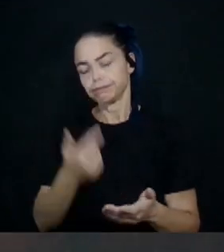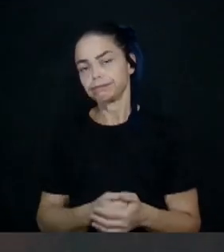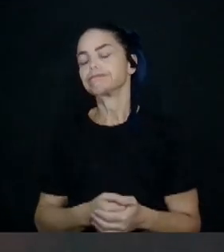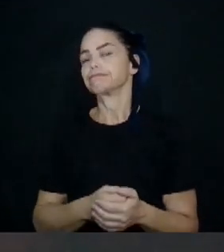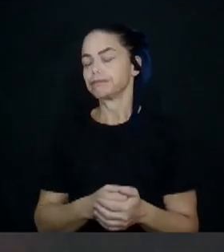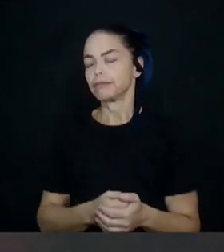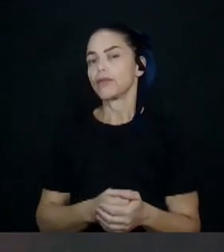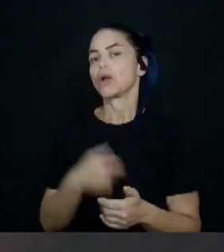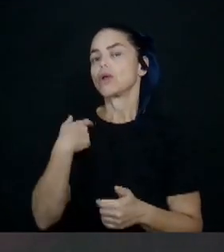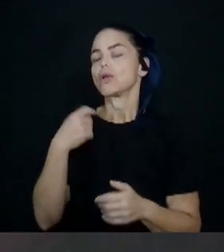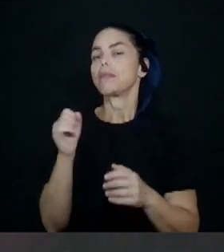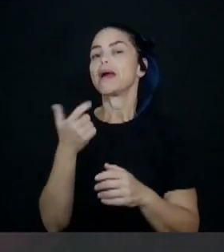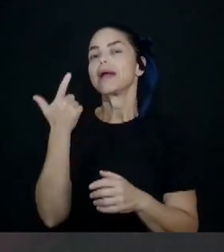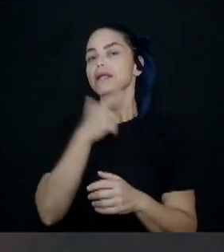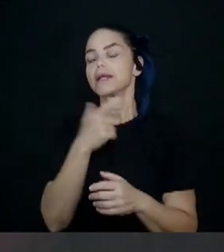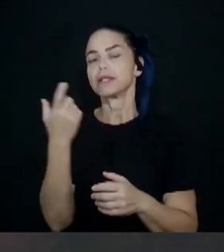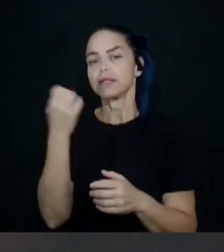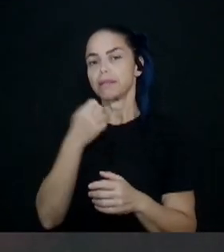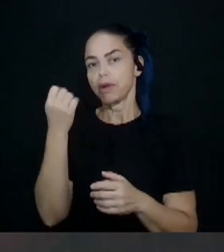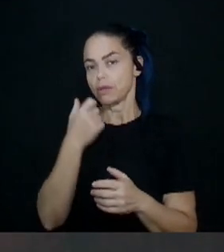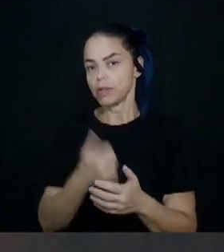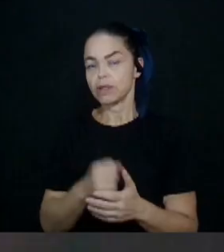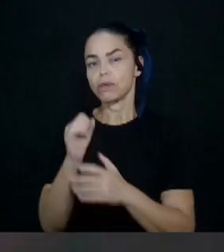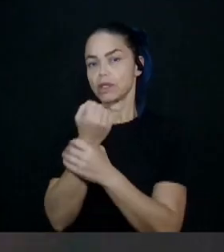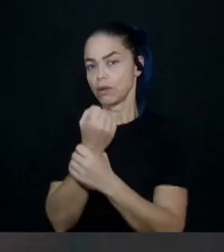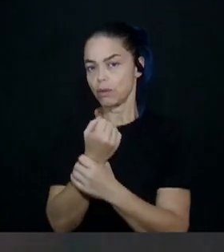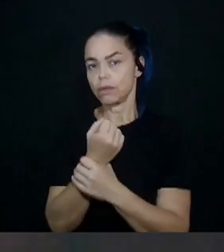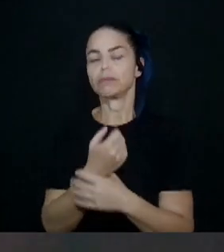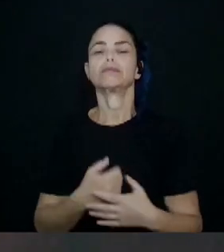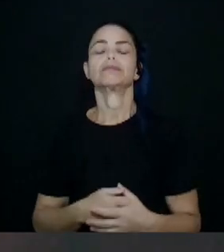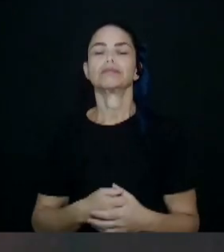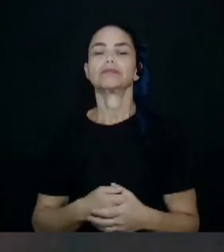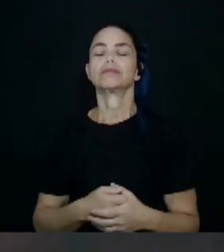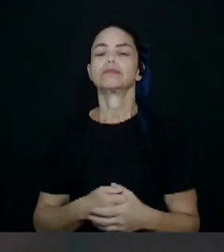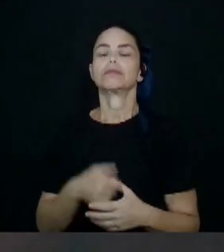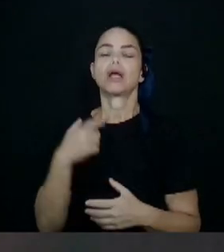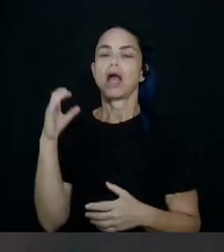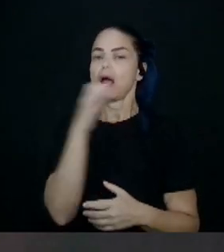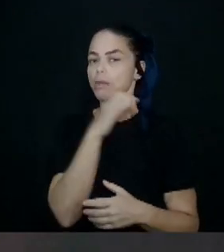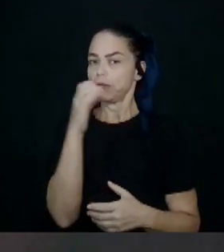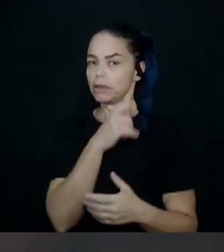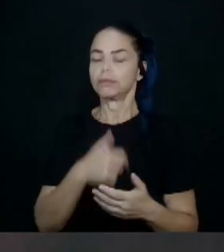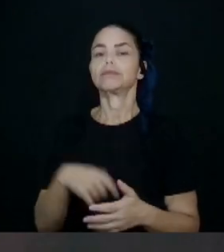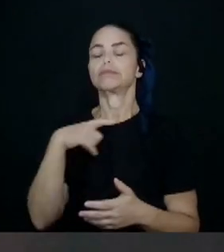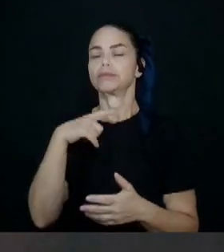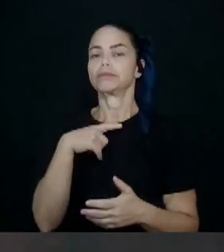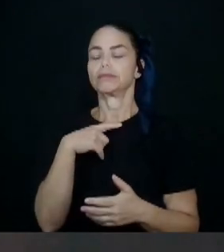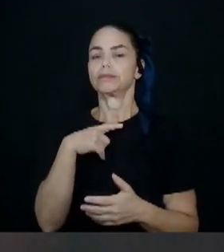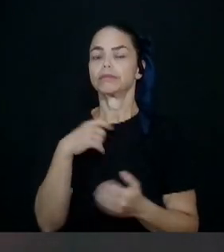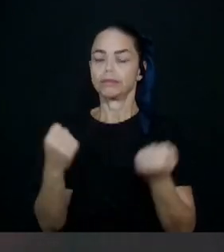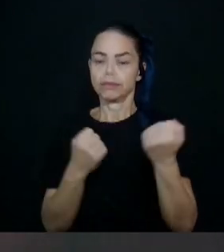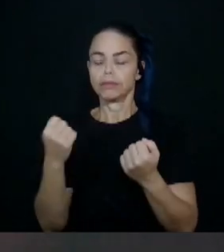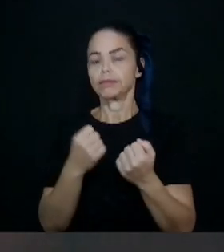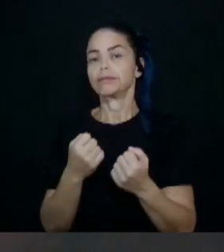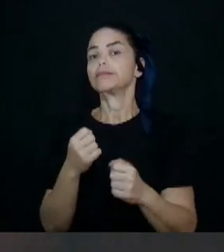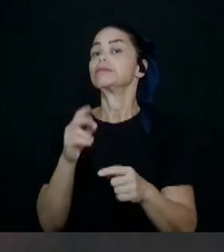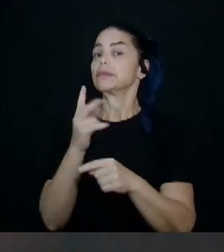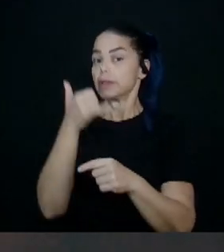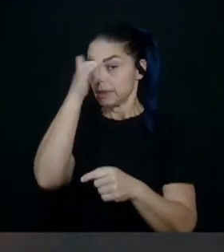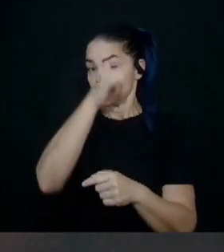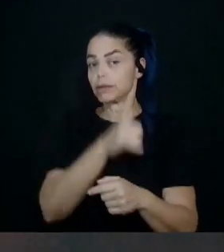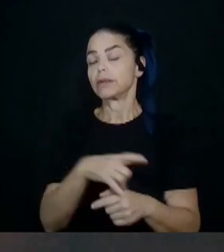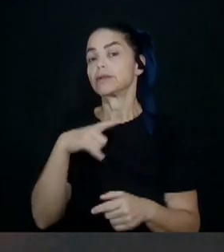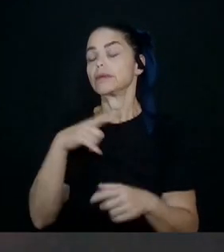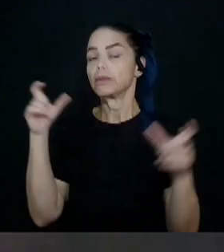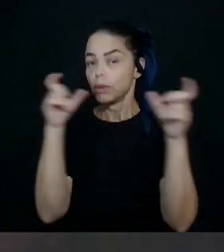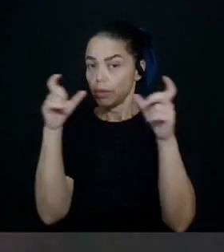falando específico disso, mas as coisas acontecem em milésimos de segundo. Exato. E você ter uma direção defensiva para isso, você tem que estar